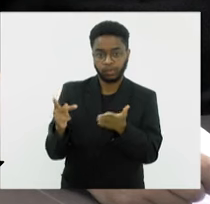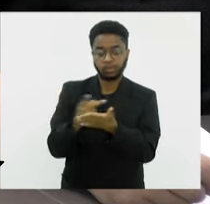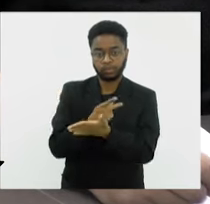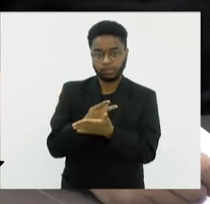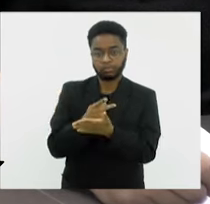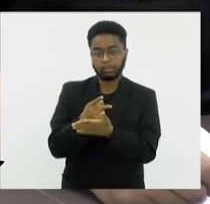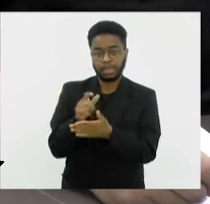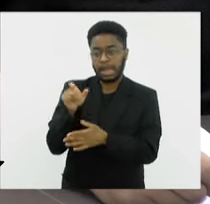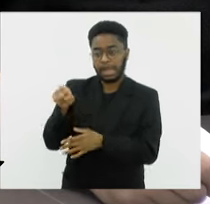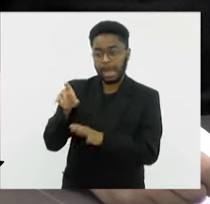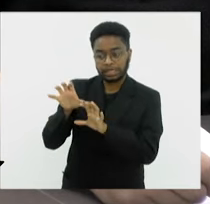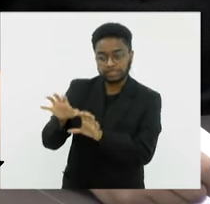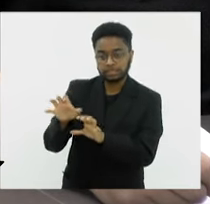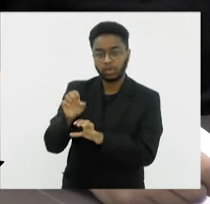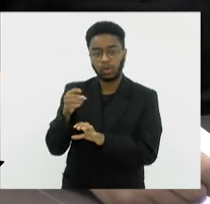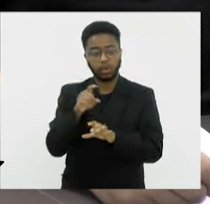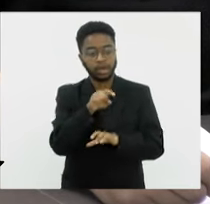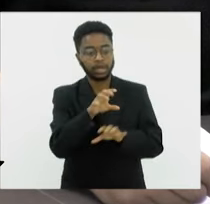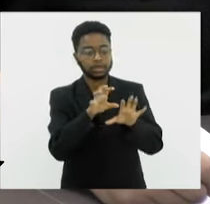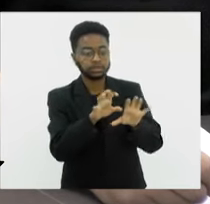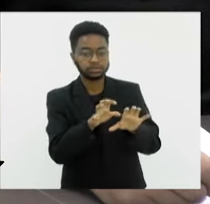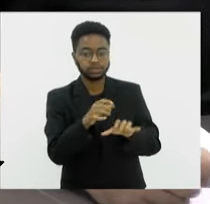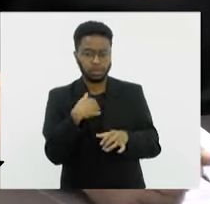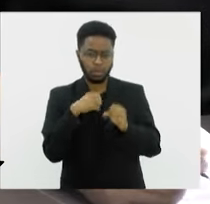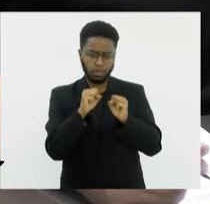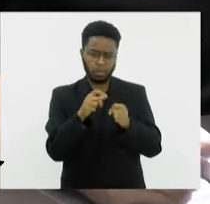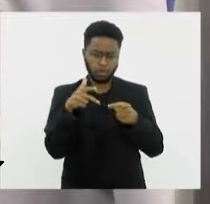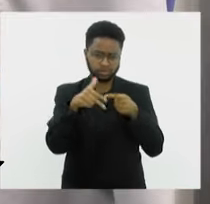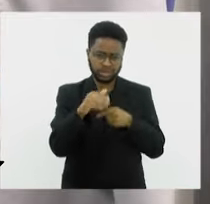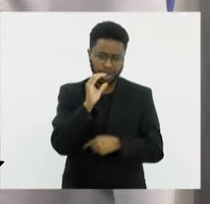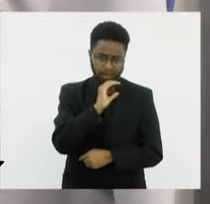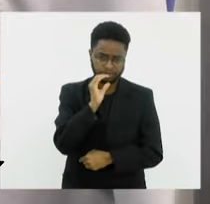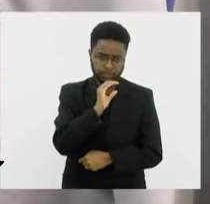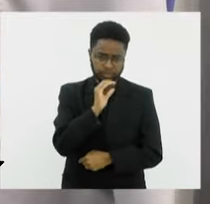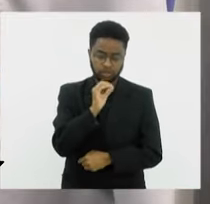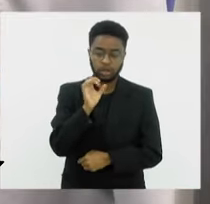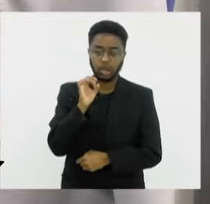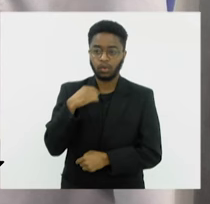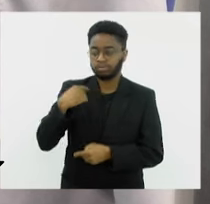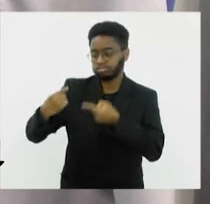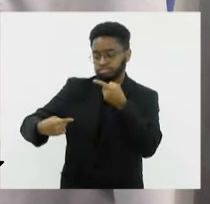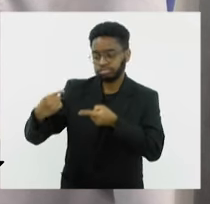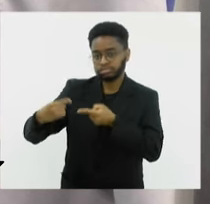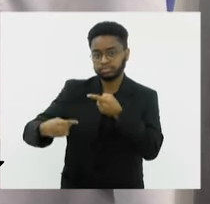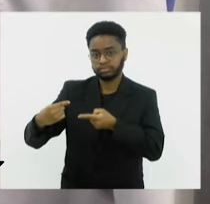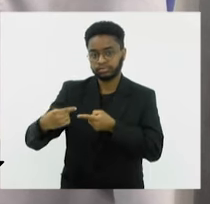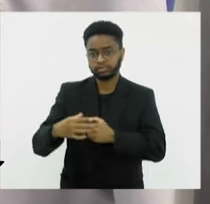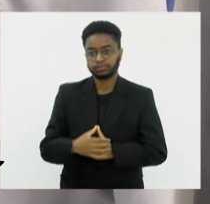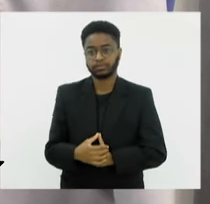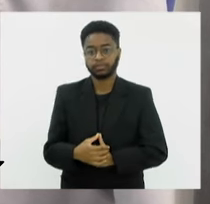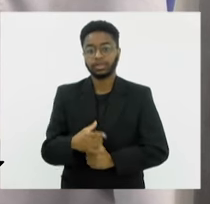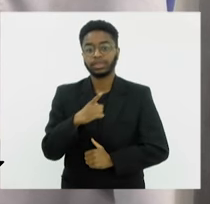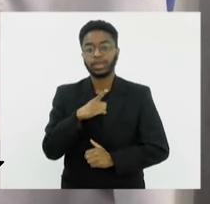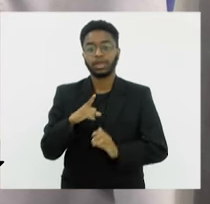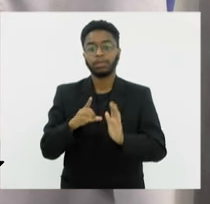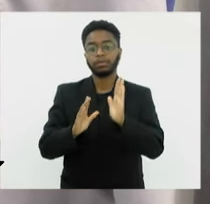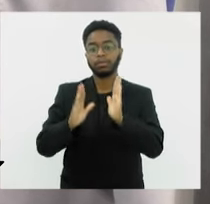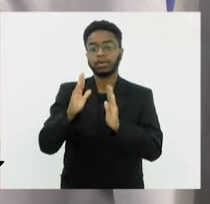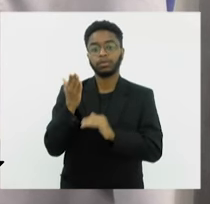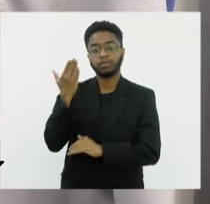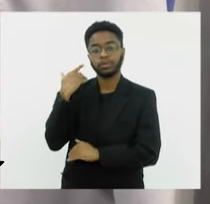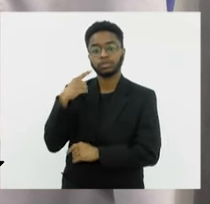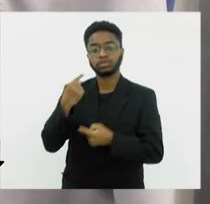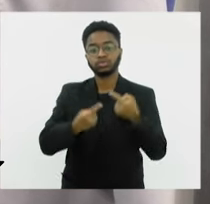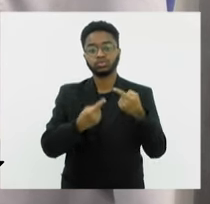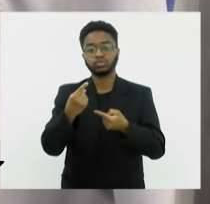dessa ou daquela natureza. Deputado Mink, me permite uma parte, debater com Vossa Excelência. Nós tivemos na legislatura passada um intenso